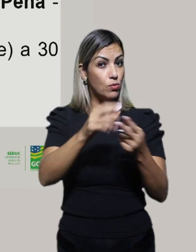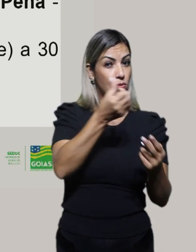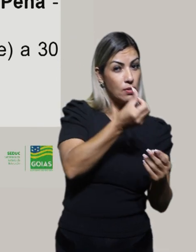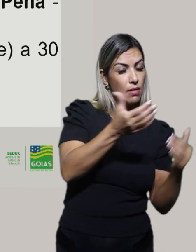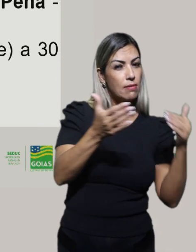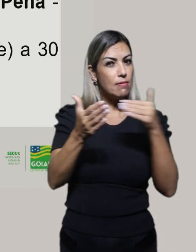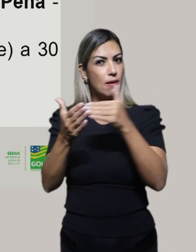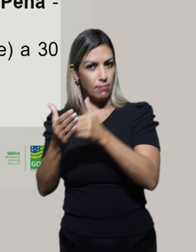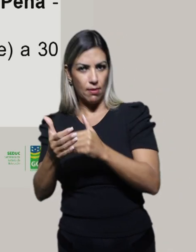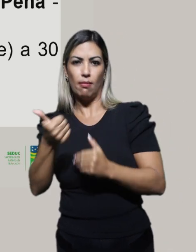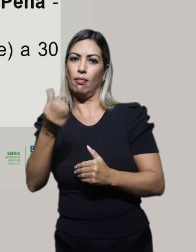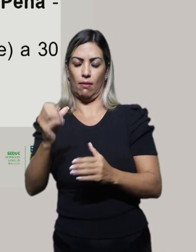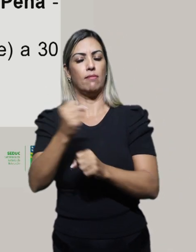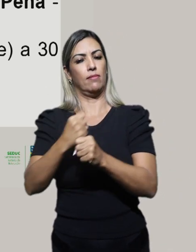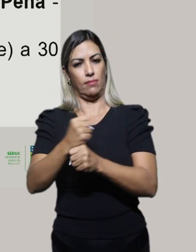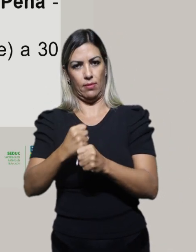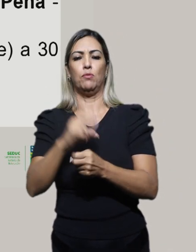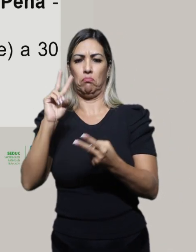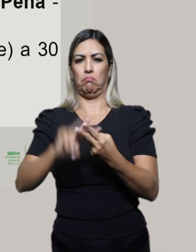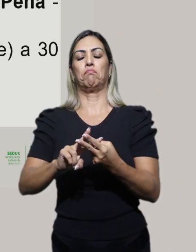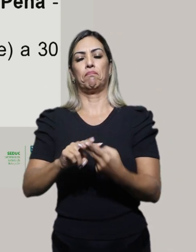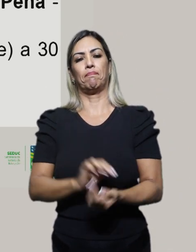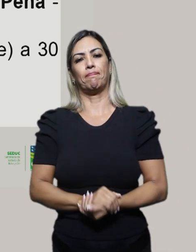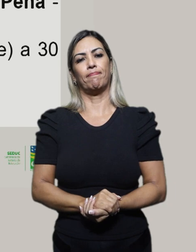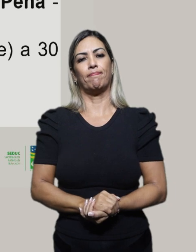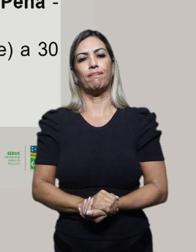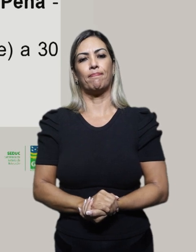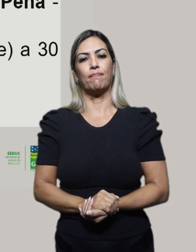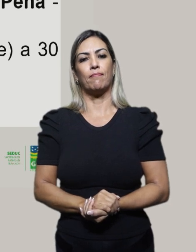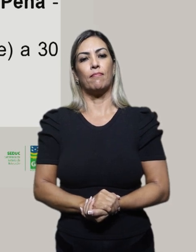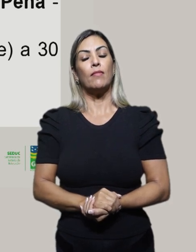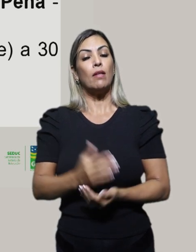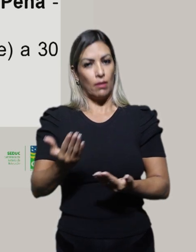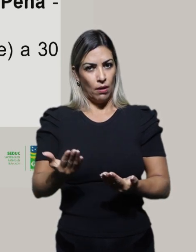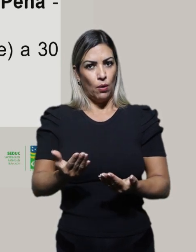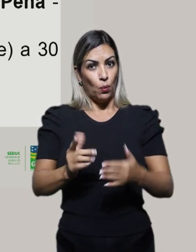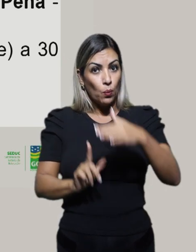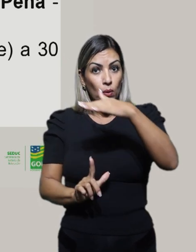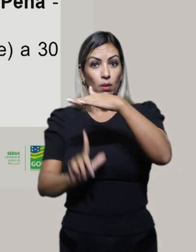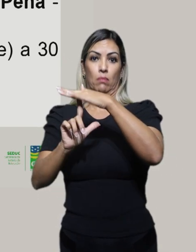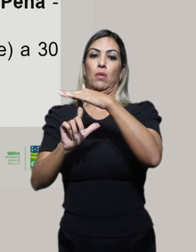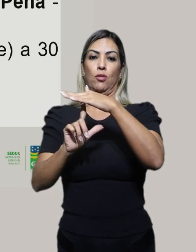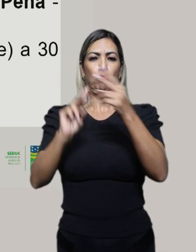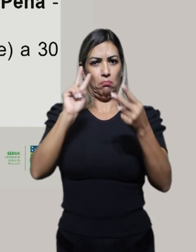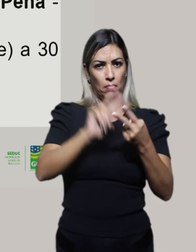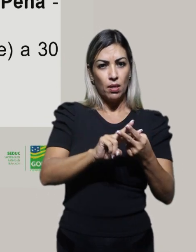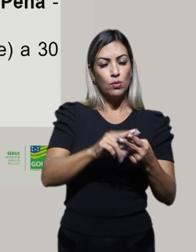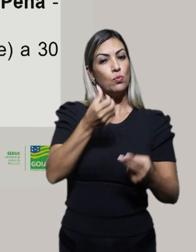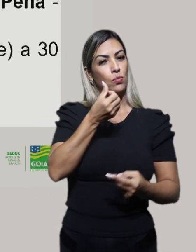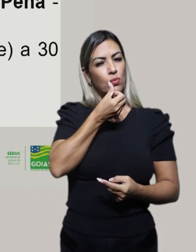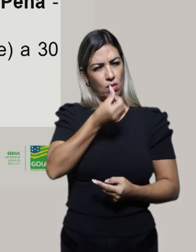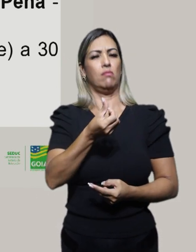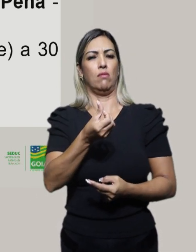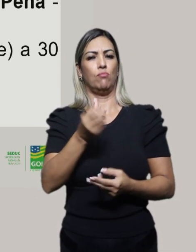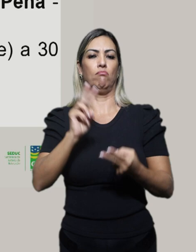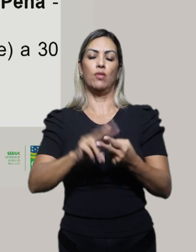6 a 10 anos. Então, no mínimo, essa pessoa vai pegar 6 anos de